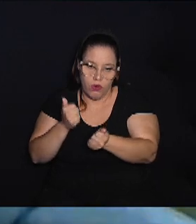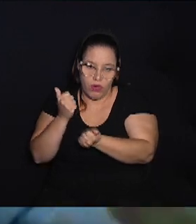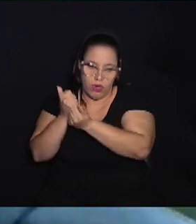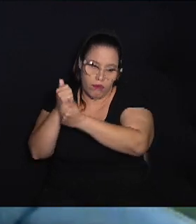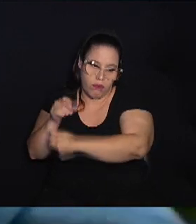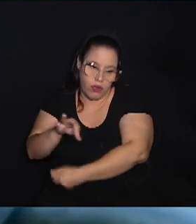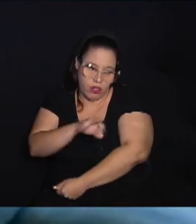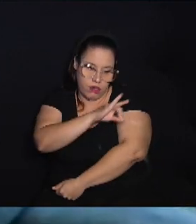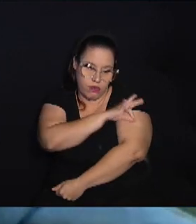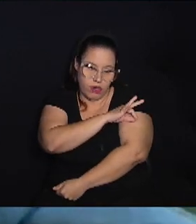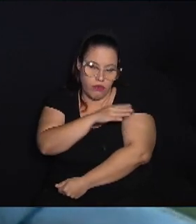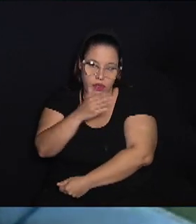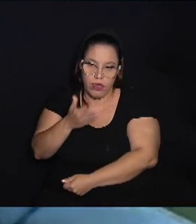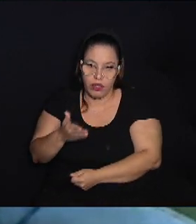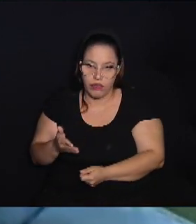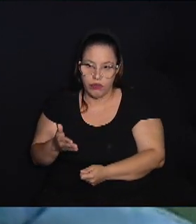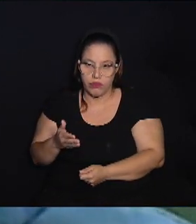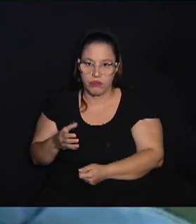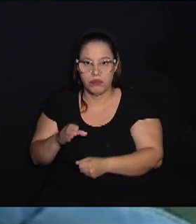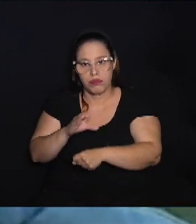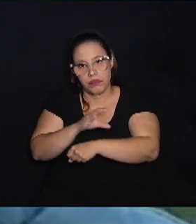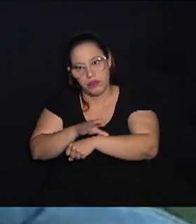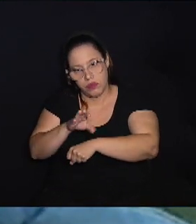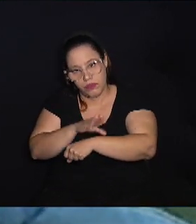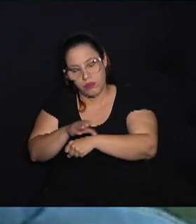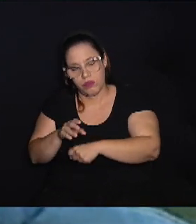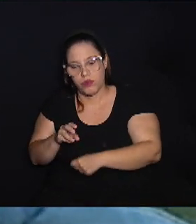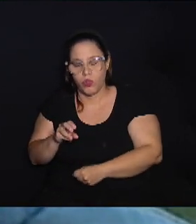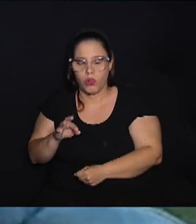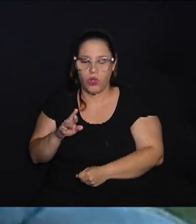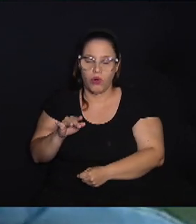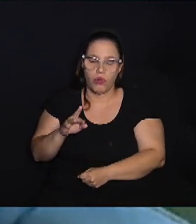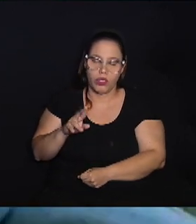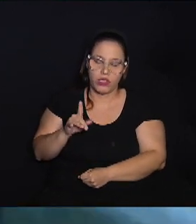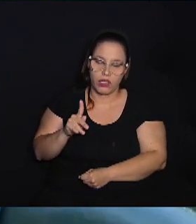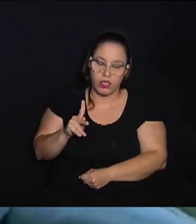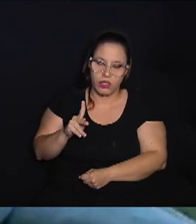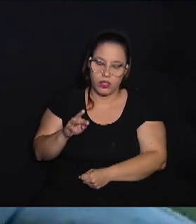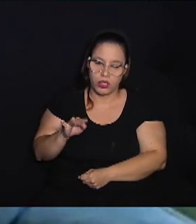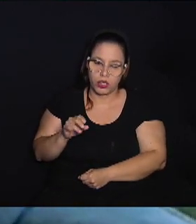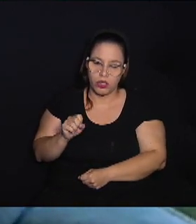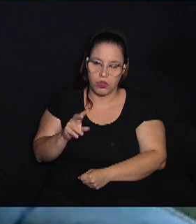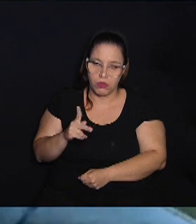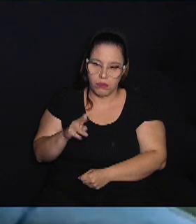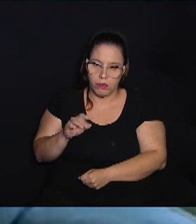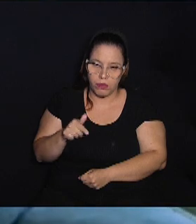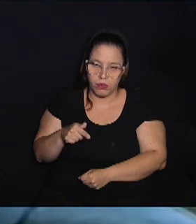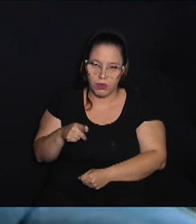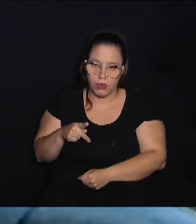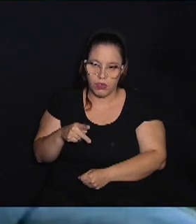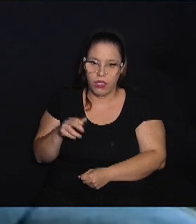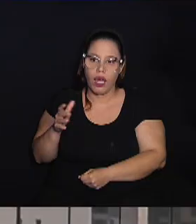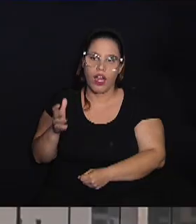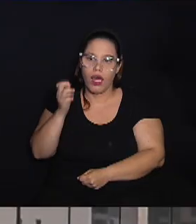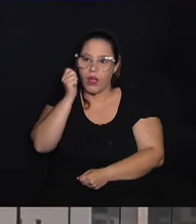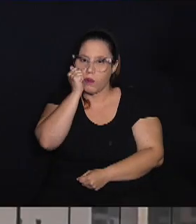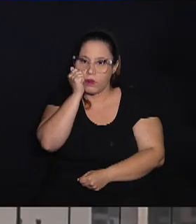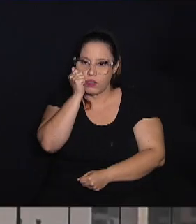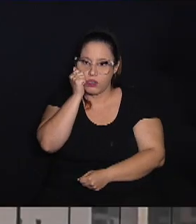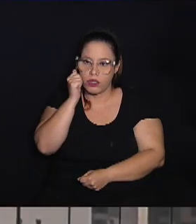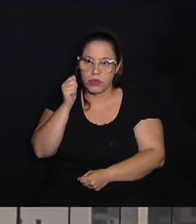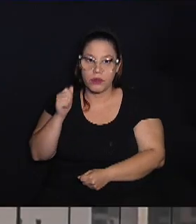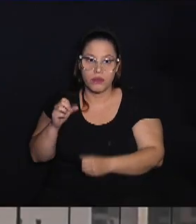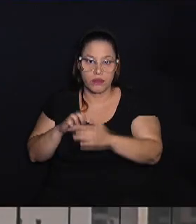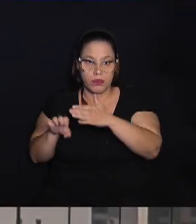daí eles precisam de um curso, um workshop, e aí entra nessa parte também do Adote uma Cooperativa. Por isso que é